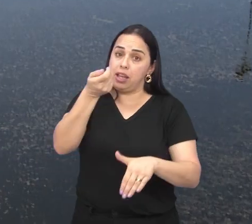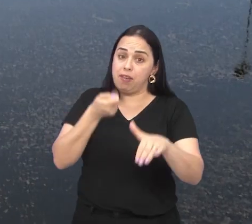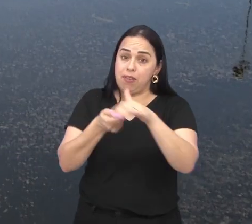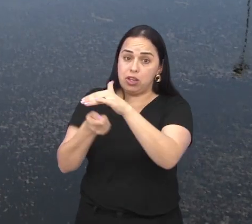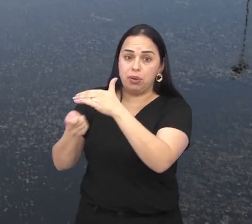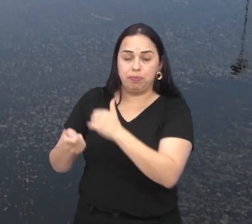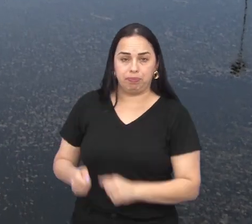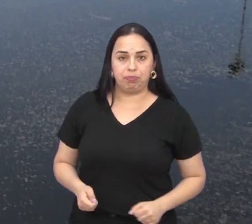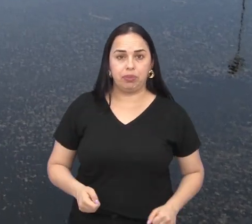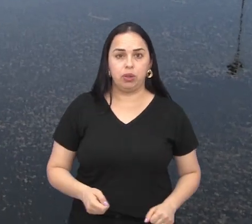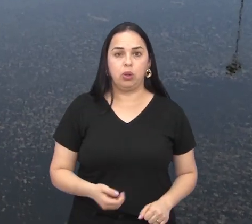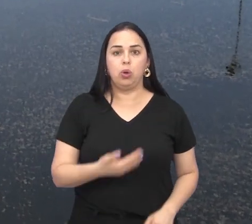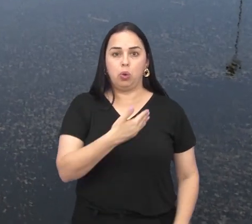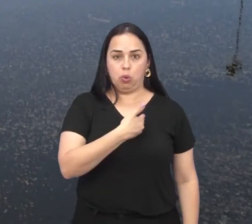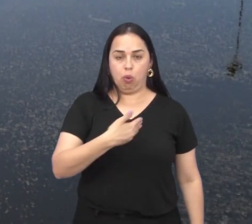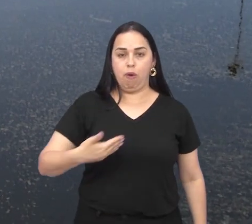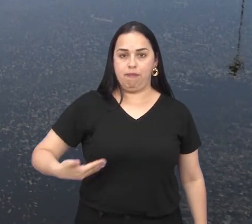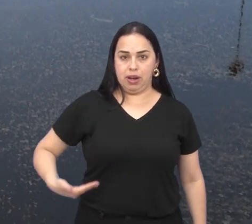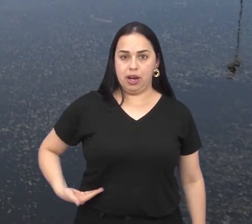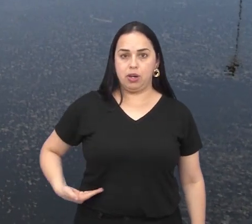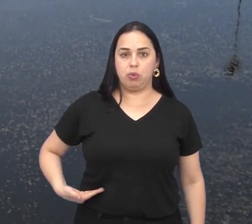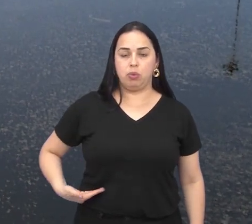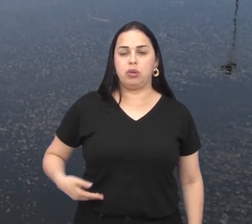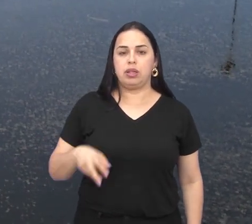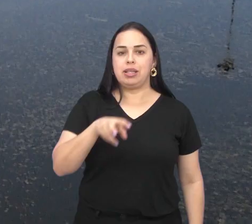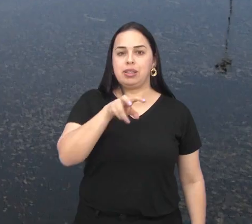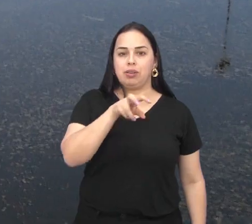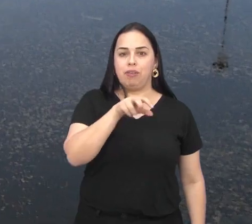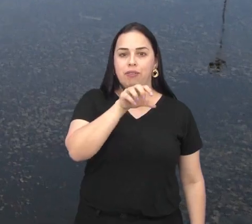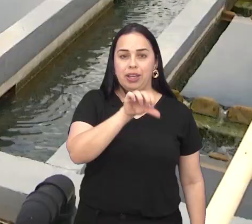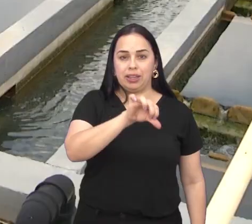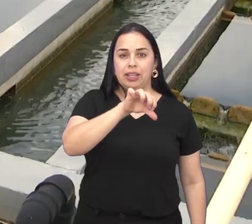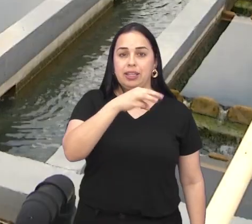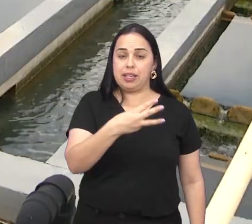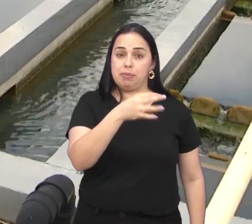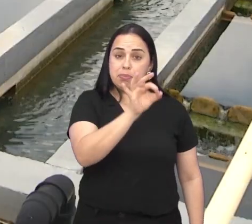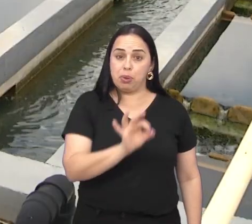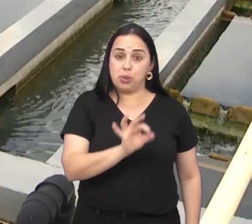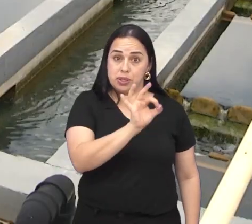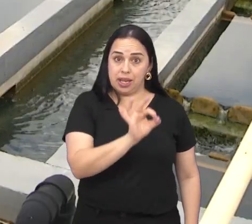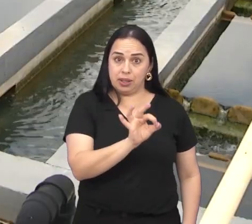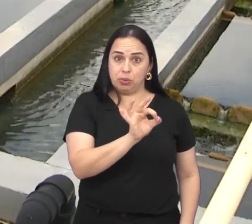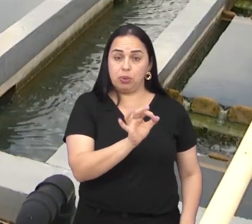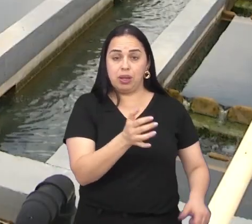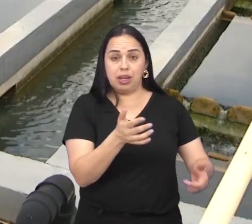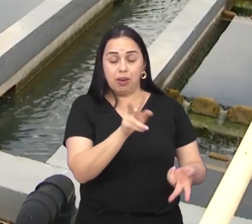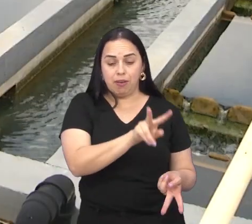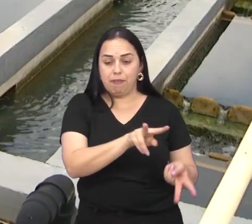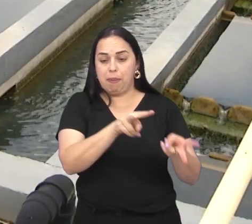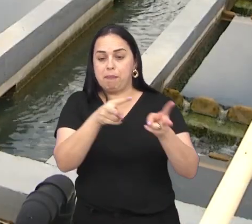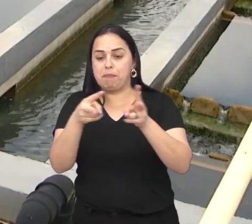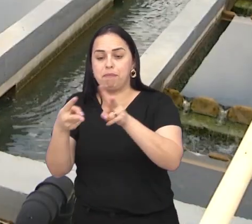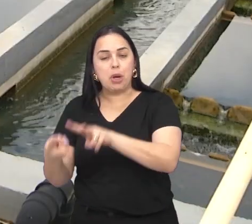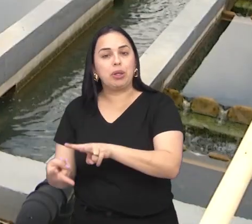O governo, que detém 50,3% em participação, deverá manter apenas 30% com a venda, e